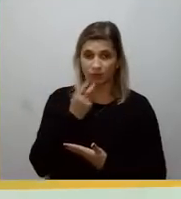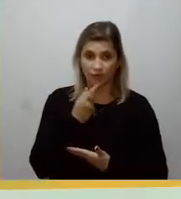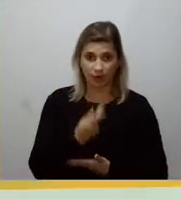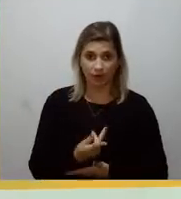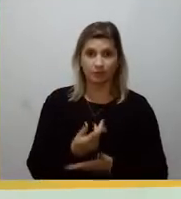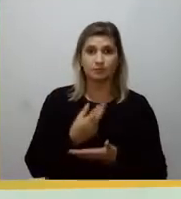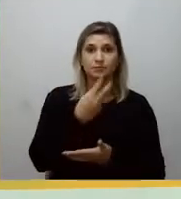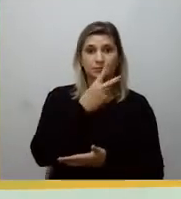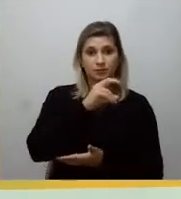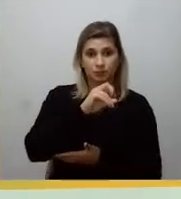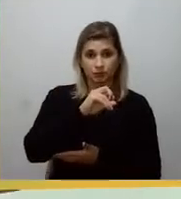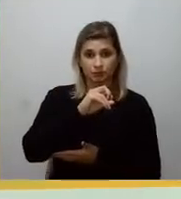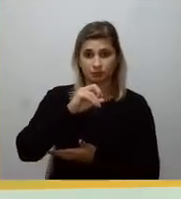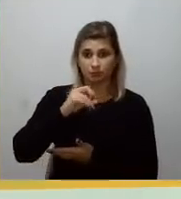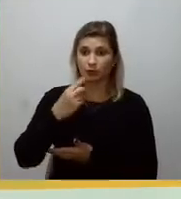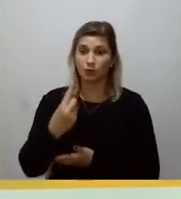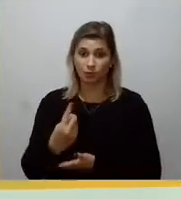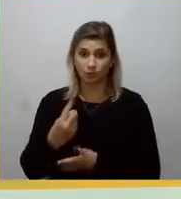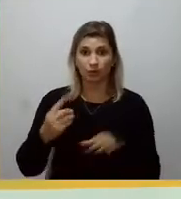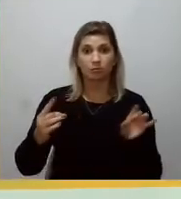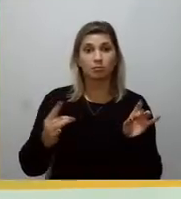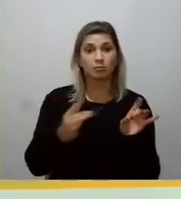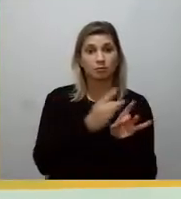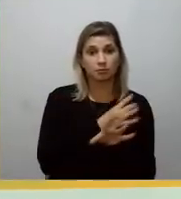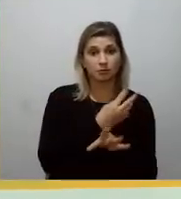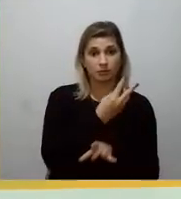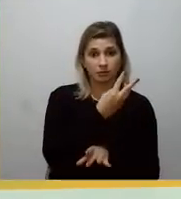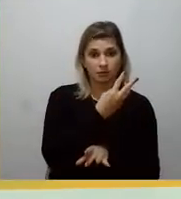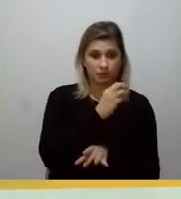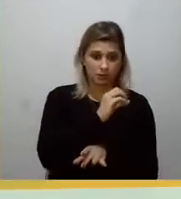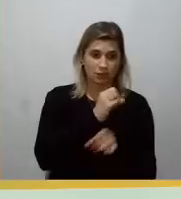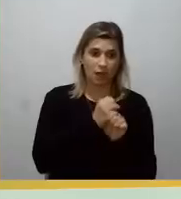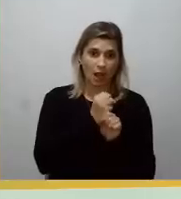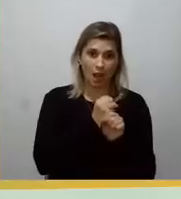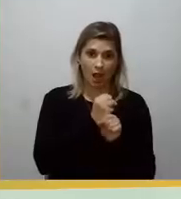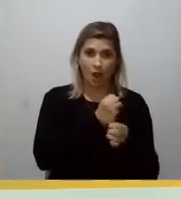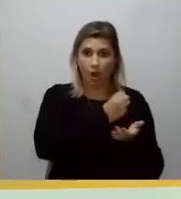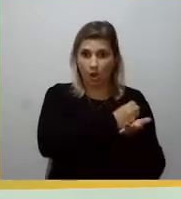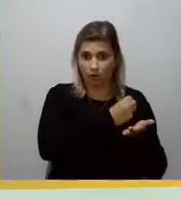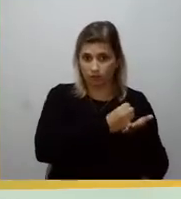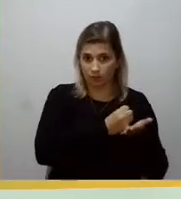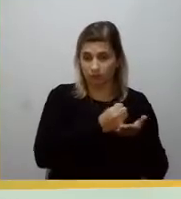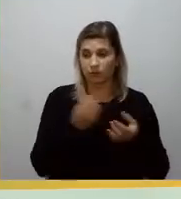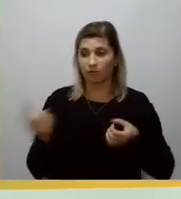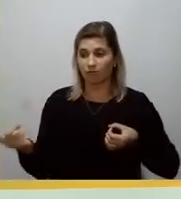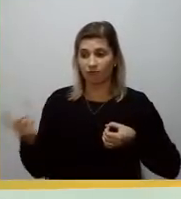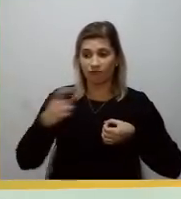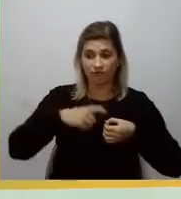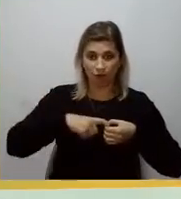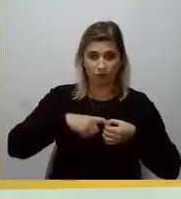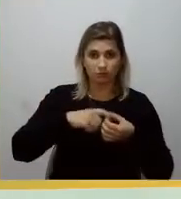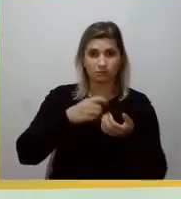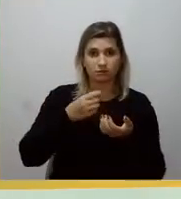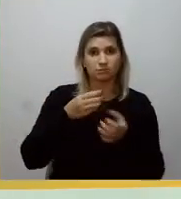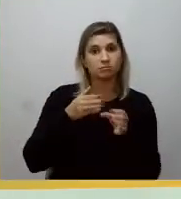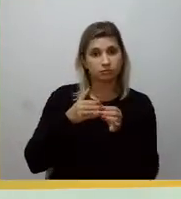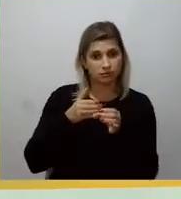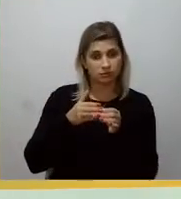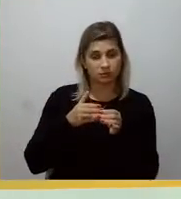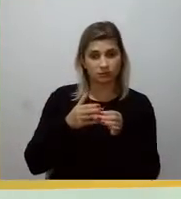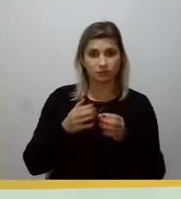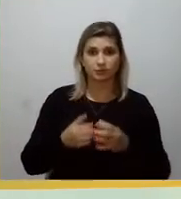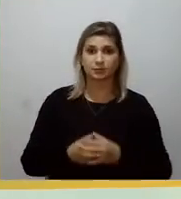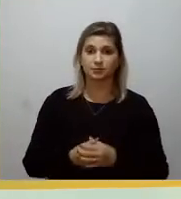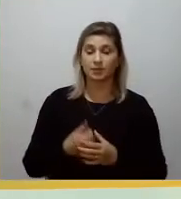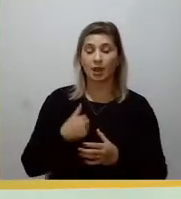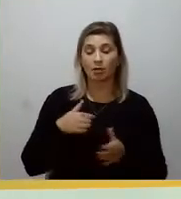venceu os 30 anos, encerrou o contrato, né, e voltaria para o município. Na época, eu estava na